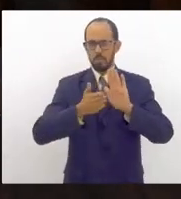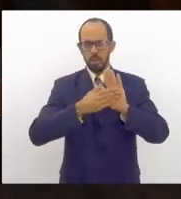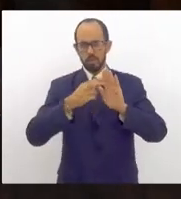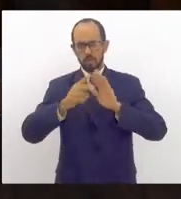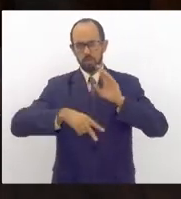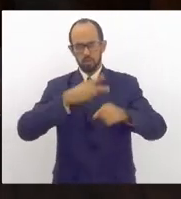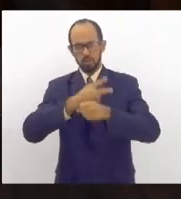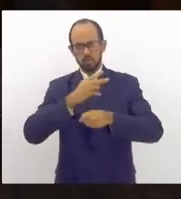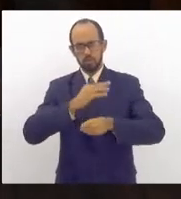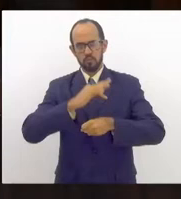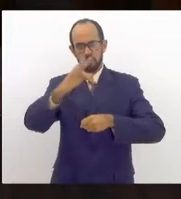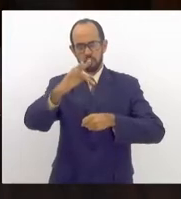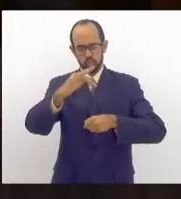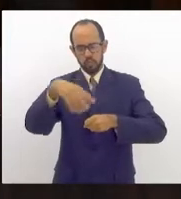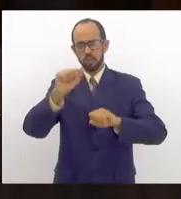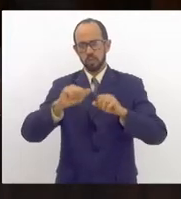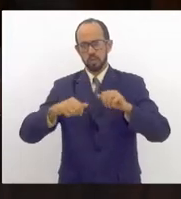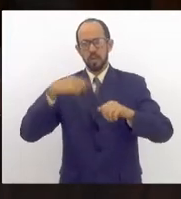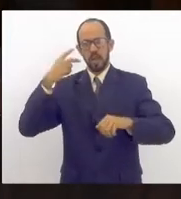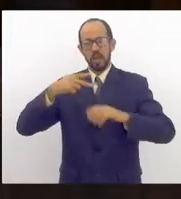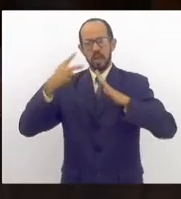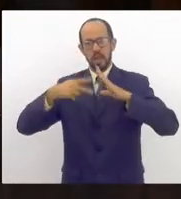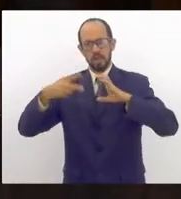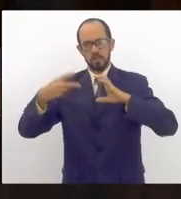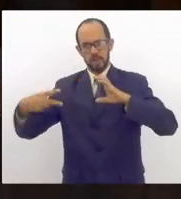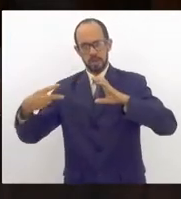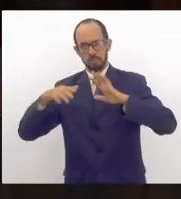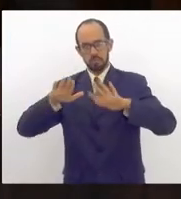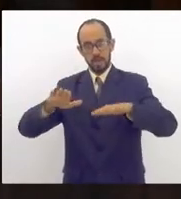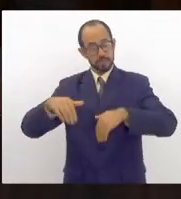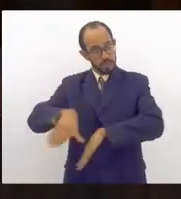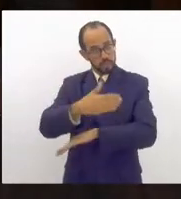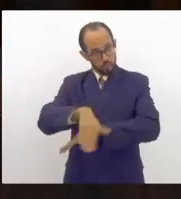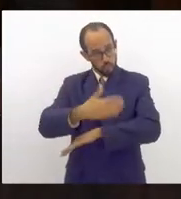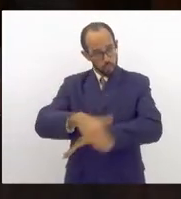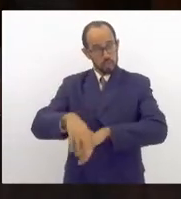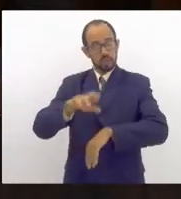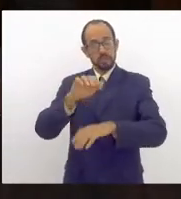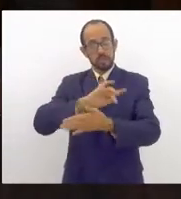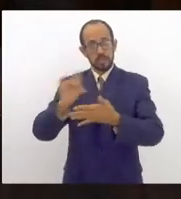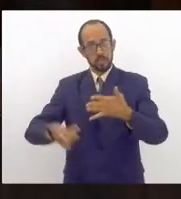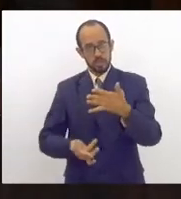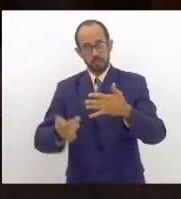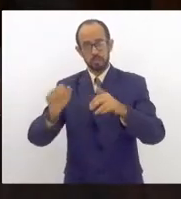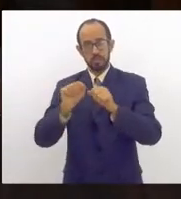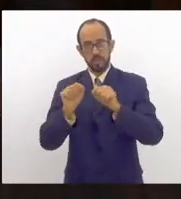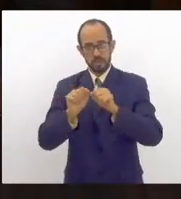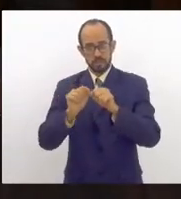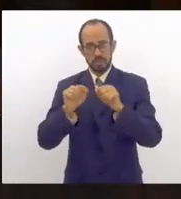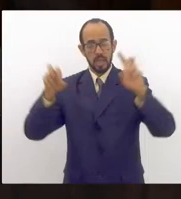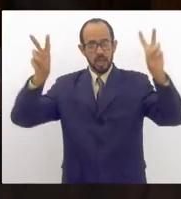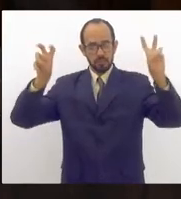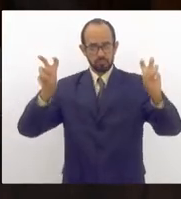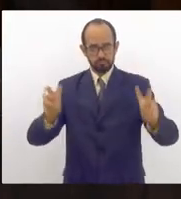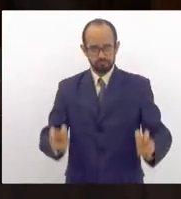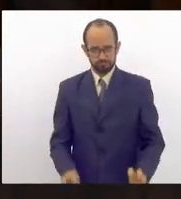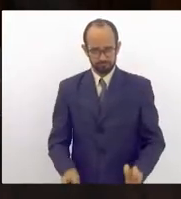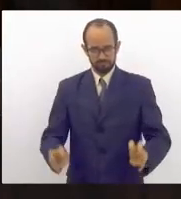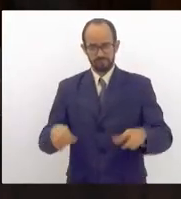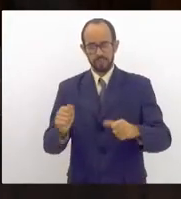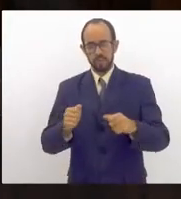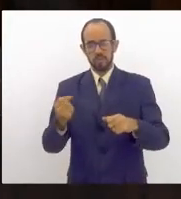na Câmara dos Vereadores mas tenho certeza que nas ruas e nas redes para fazer slogas igual você fez quando a gente estava discutindo na pega 32 do postinho